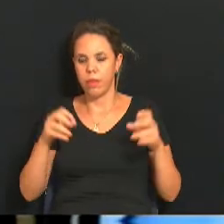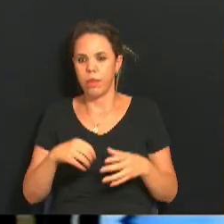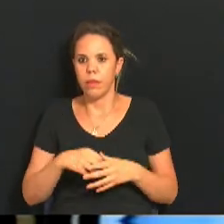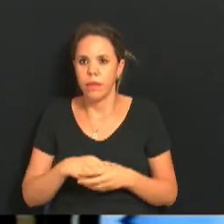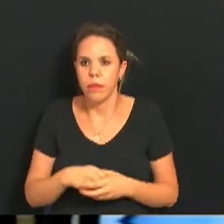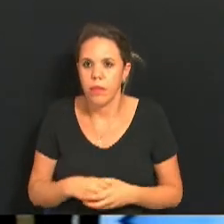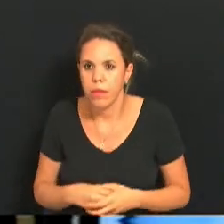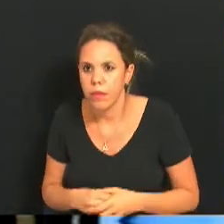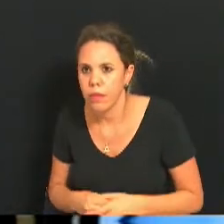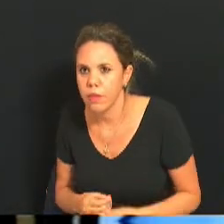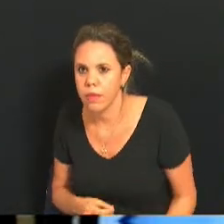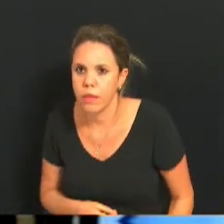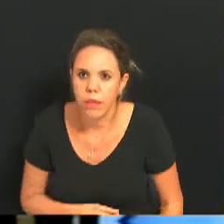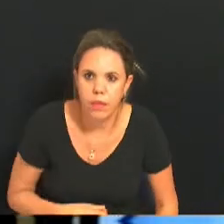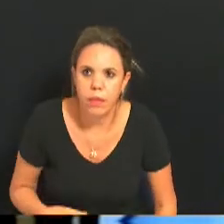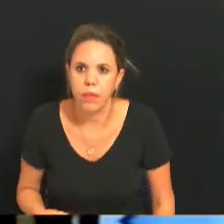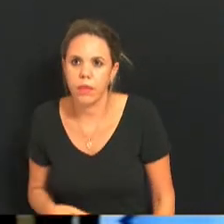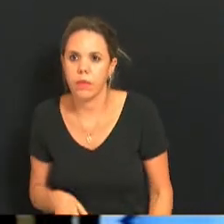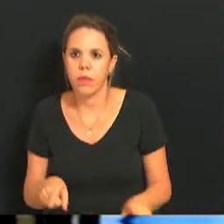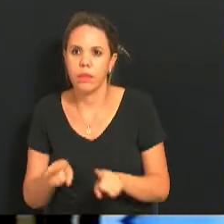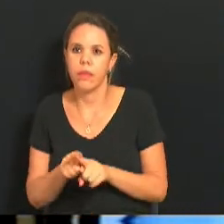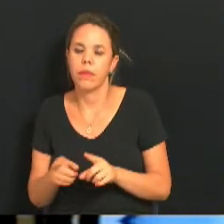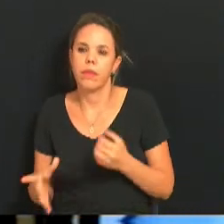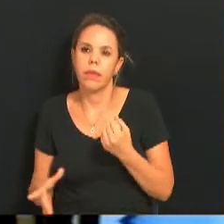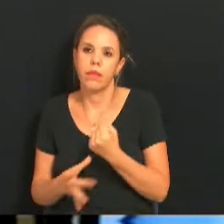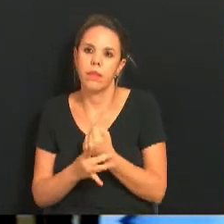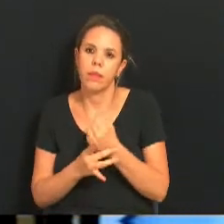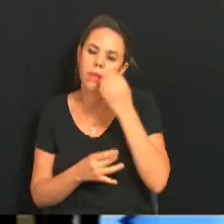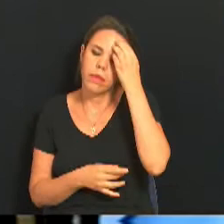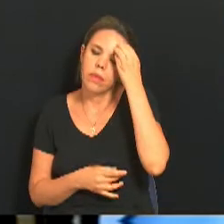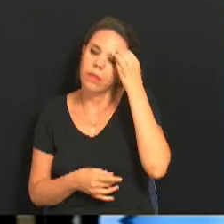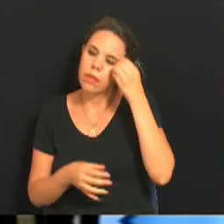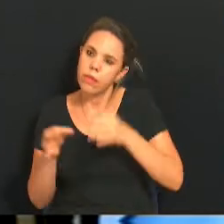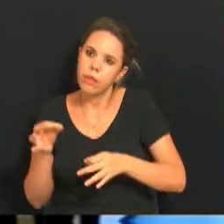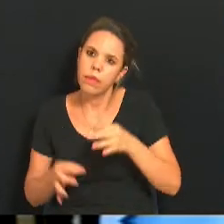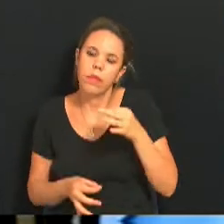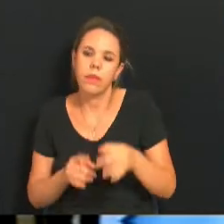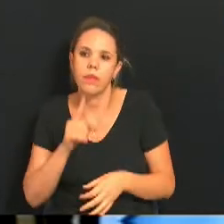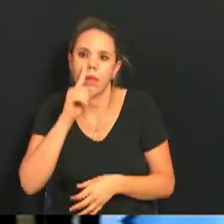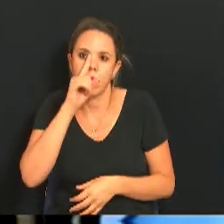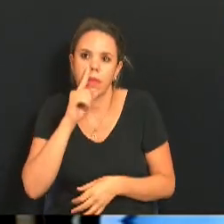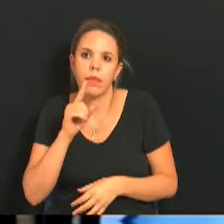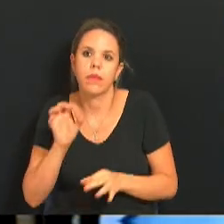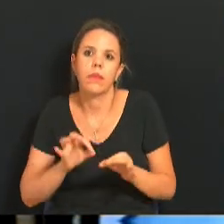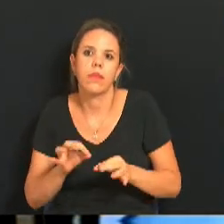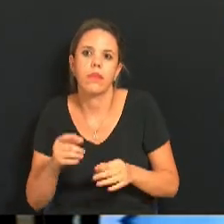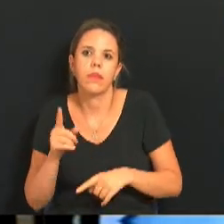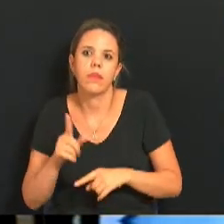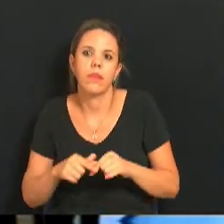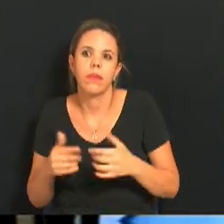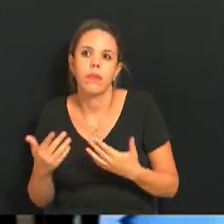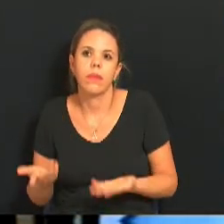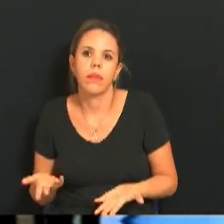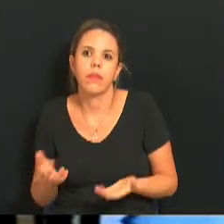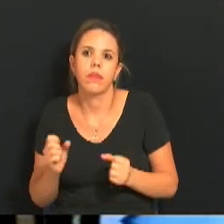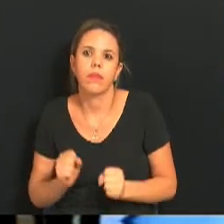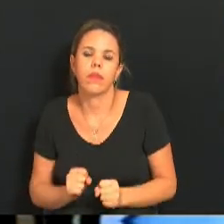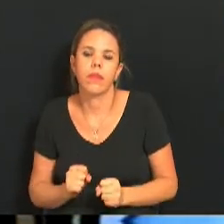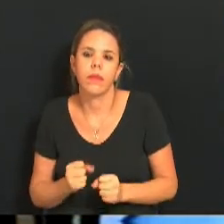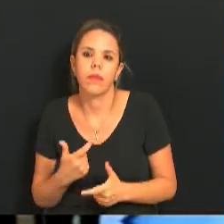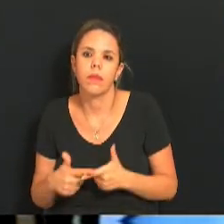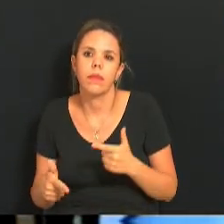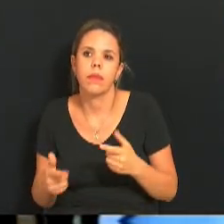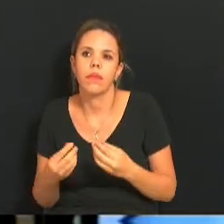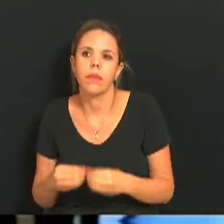bom e coloca em xeque a sua segurança jurídica em virtude dos bichos formais e materiais que podem implicar